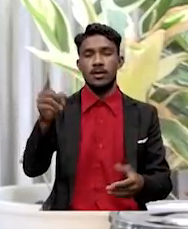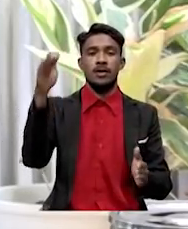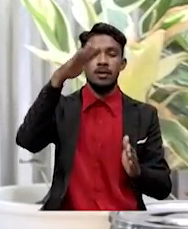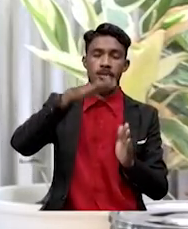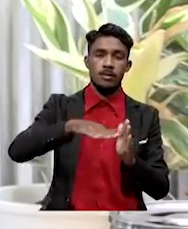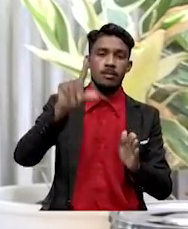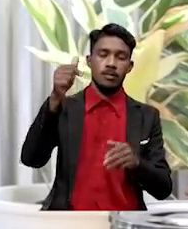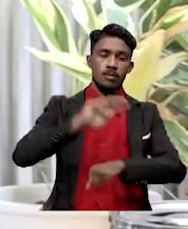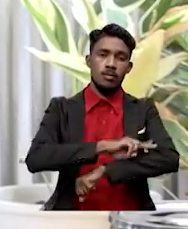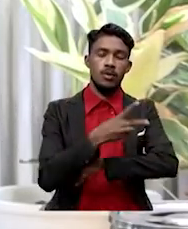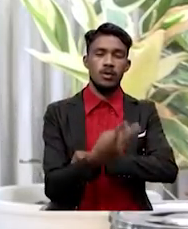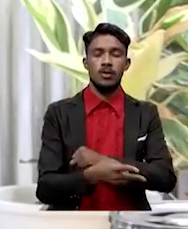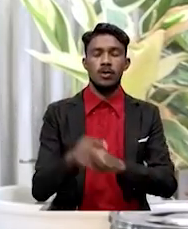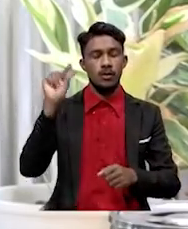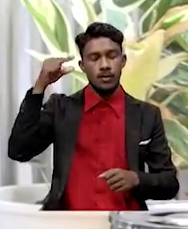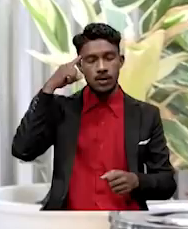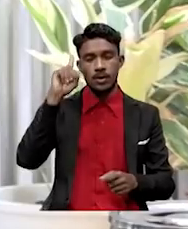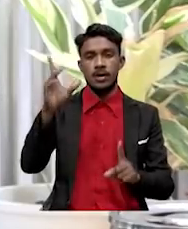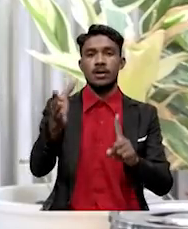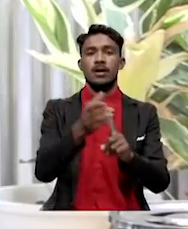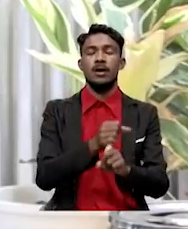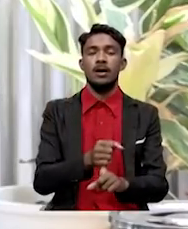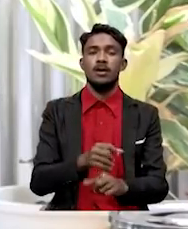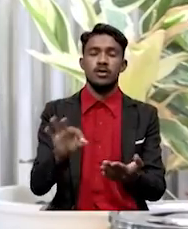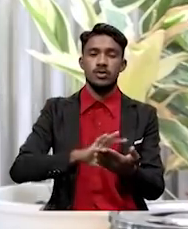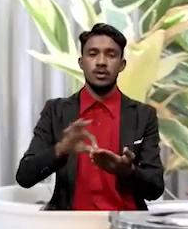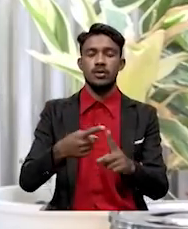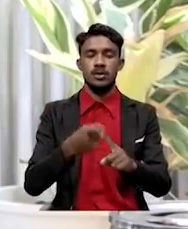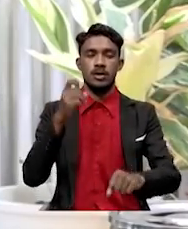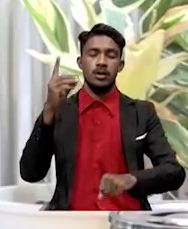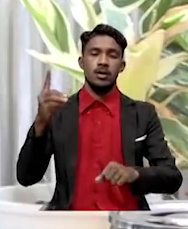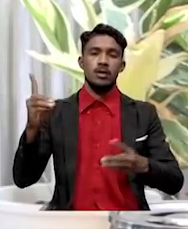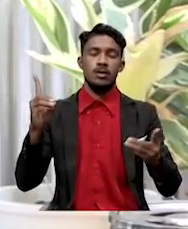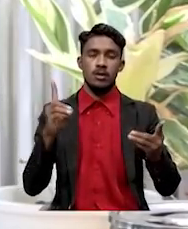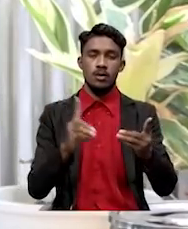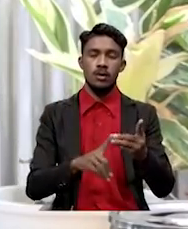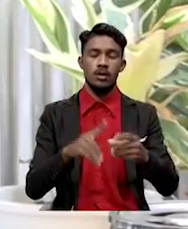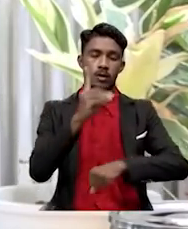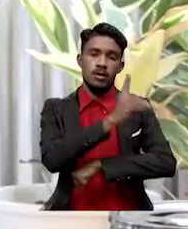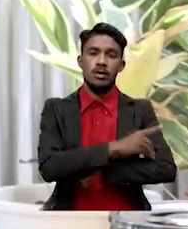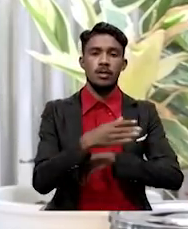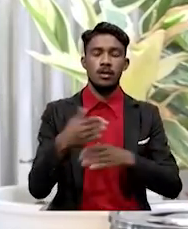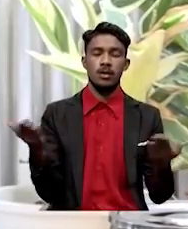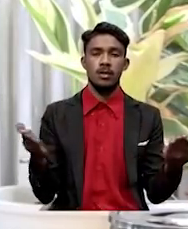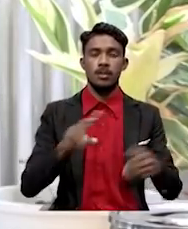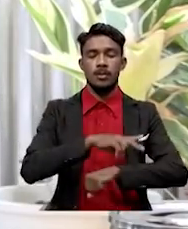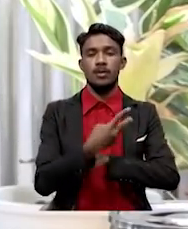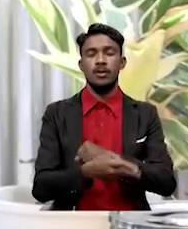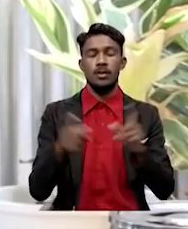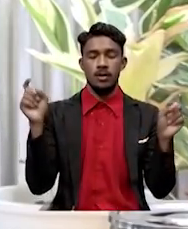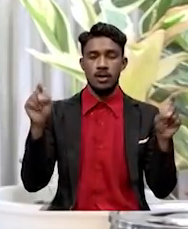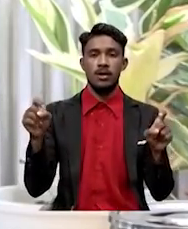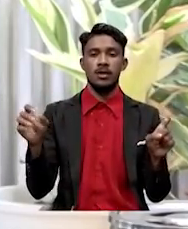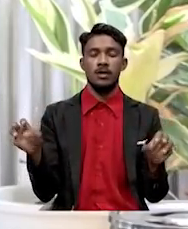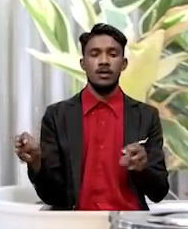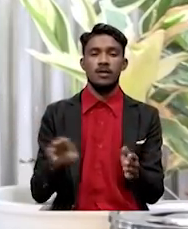fale, sura usi loron neve mono e a loron nenulo nialara tem que forma governo.